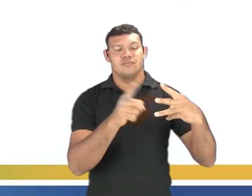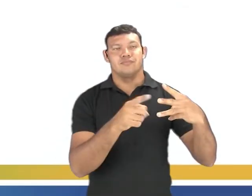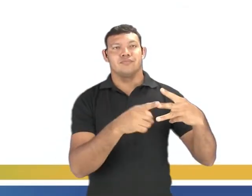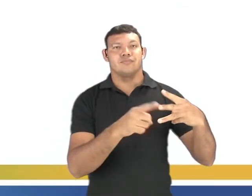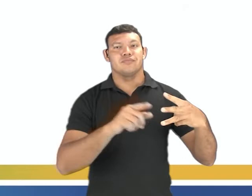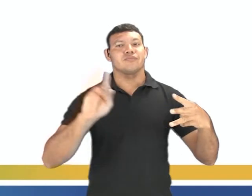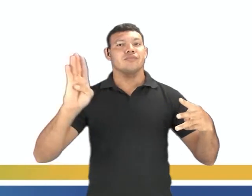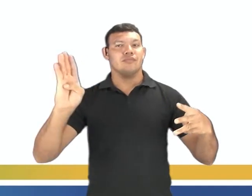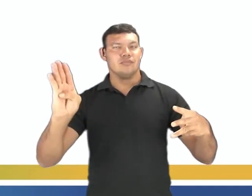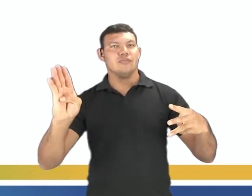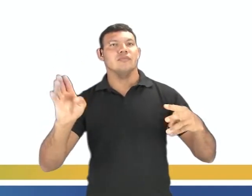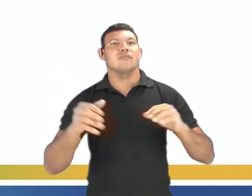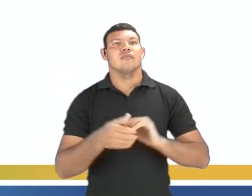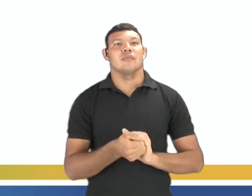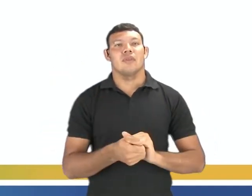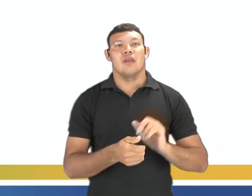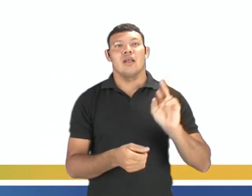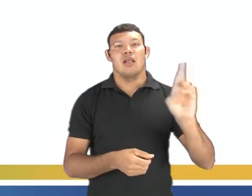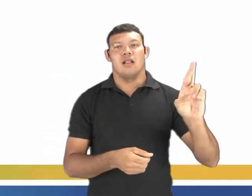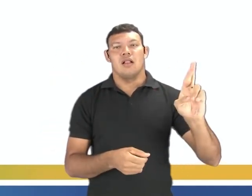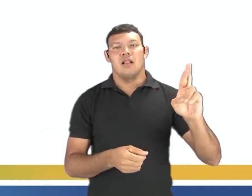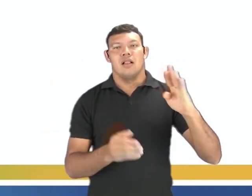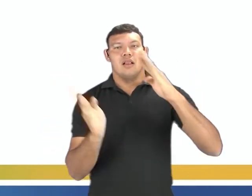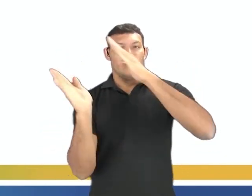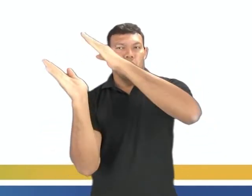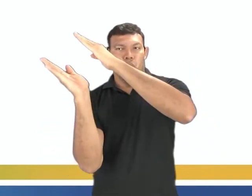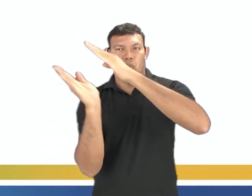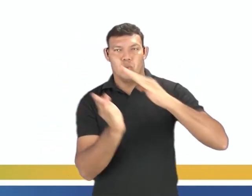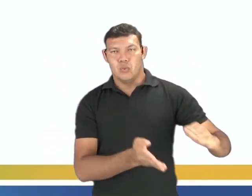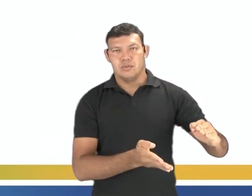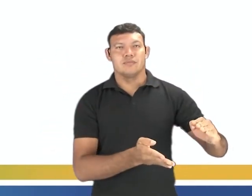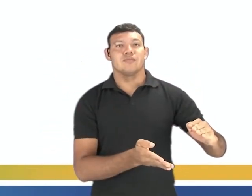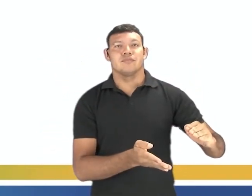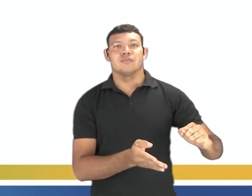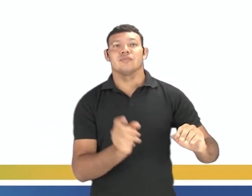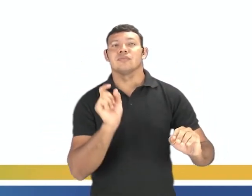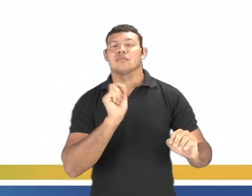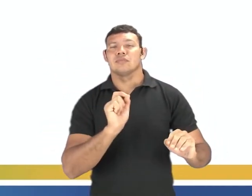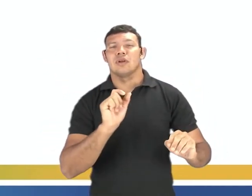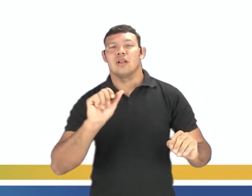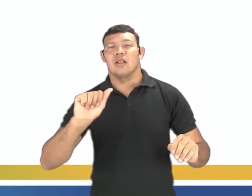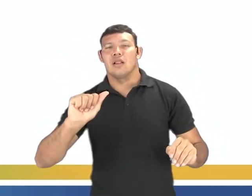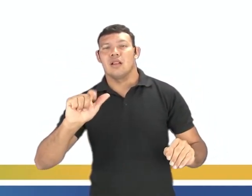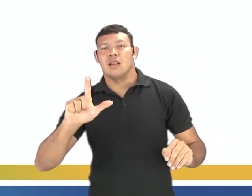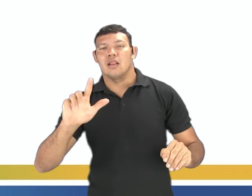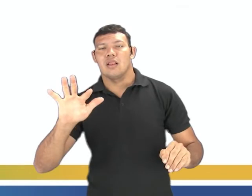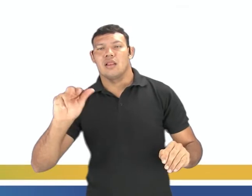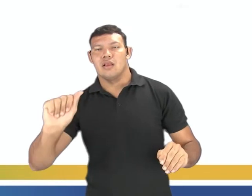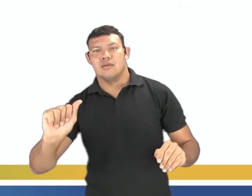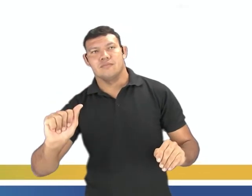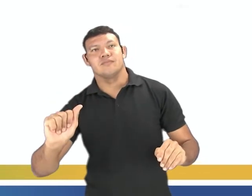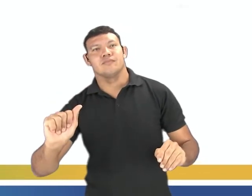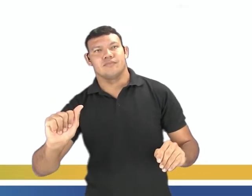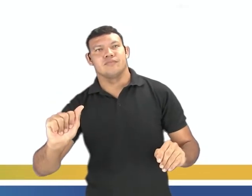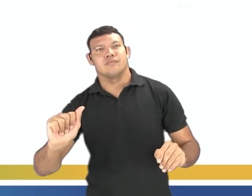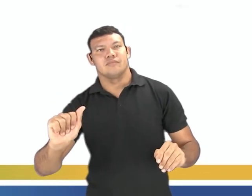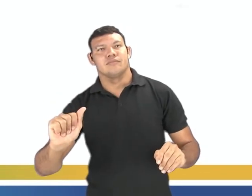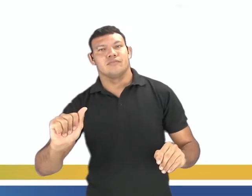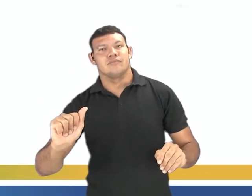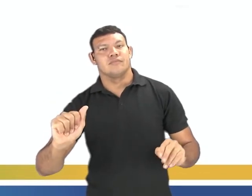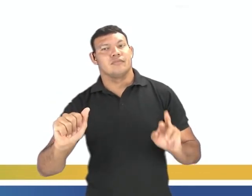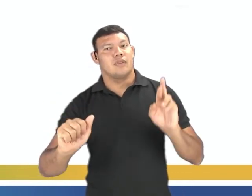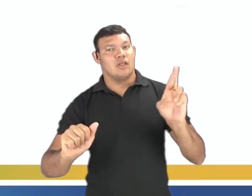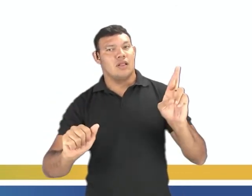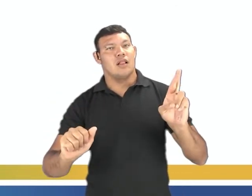caso, R paralela a alfa se R e alfa não têm pontos em comum. E aí nós indicamos pelo